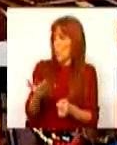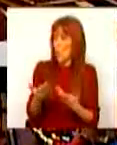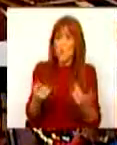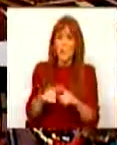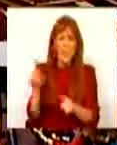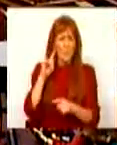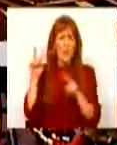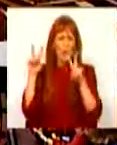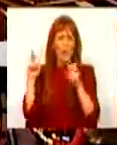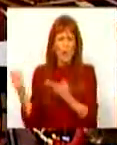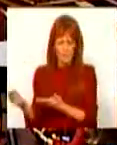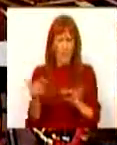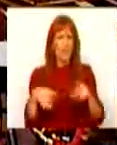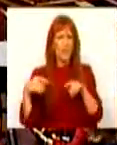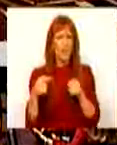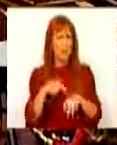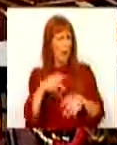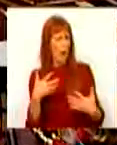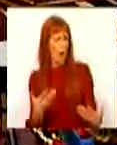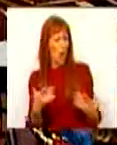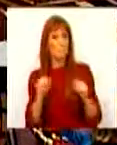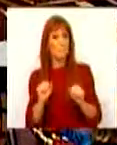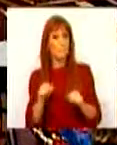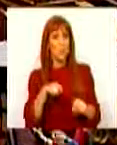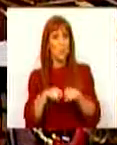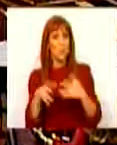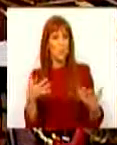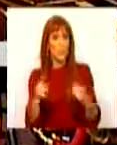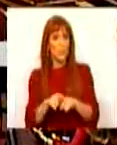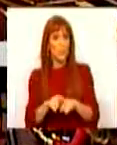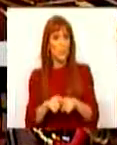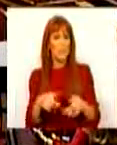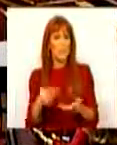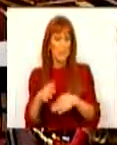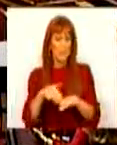este importante tema para a discussão da atualidade política na sessão 2. Muito obrigado.